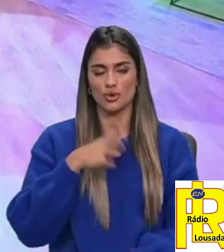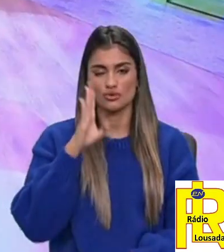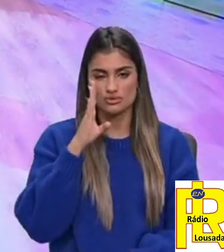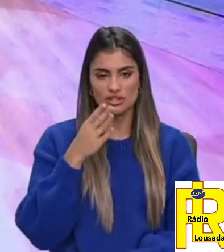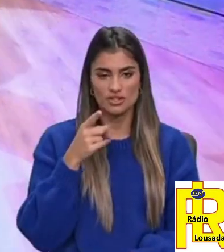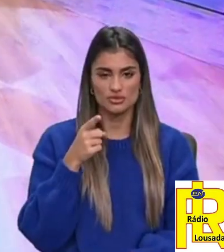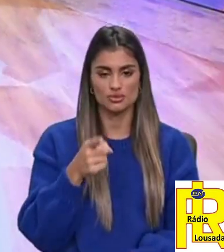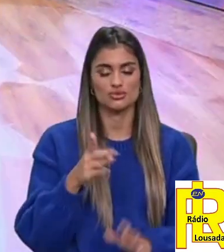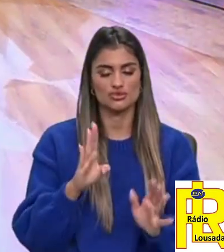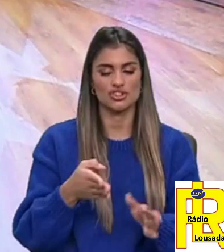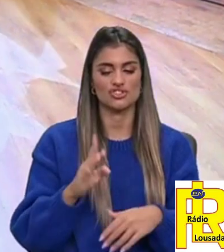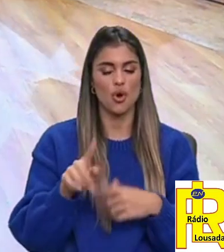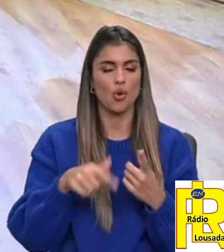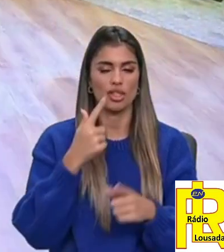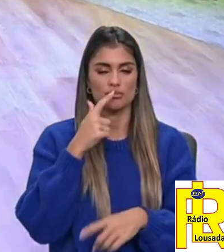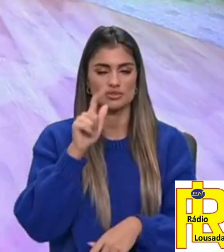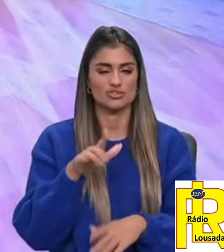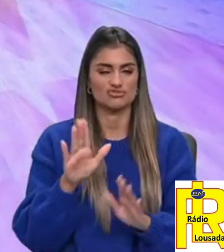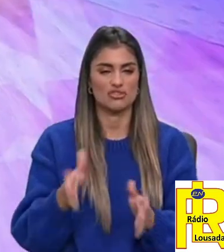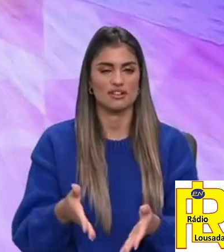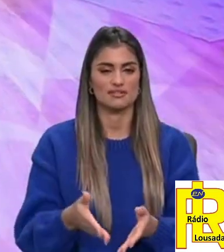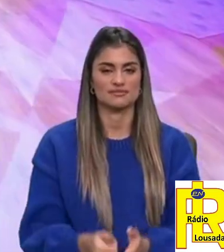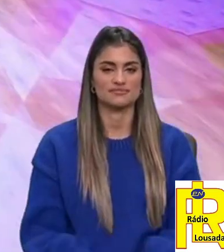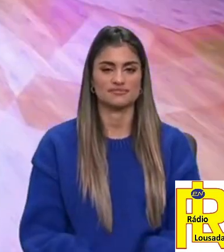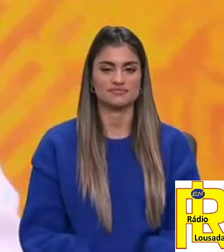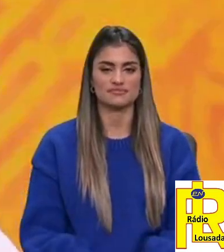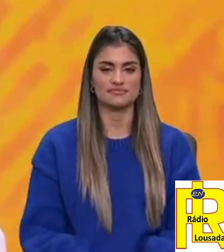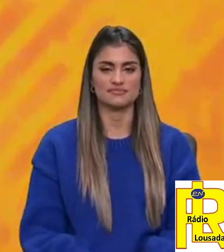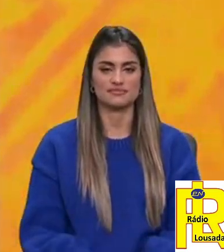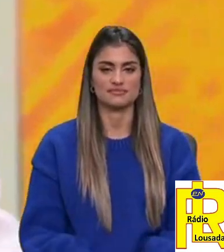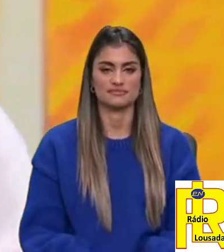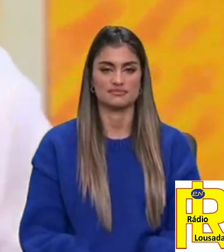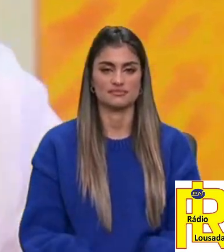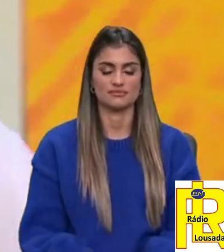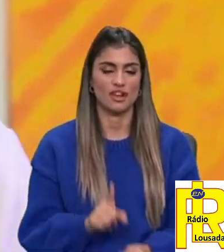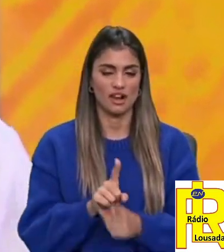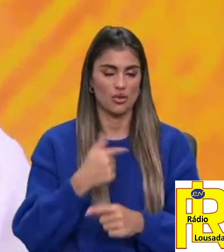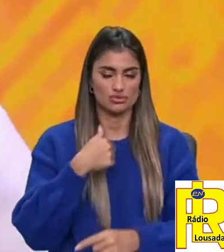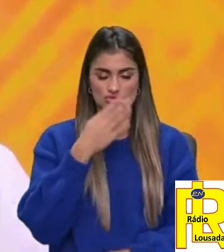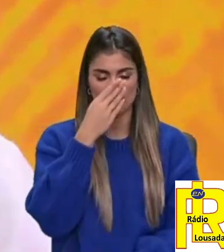já tem outro, ainda assim não me esquece.